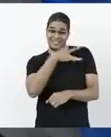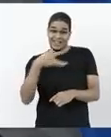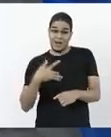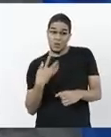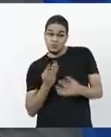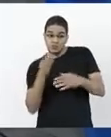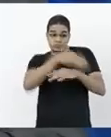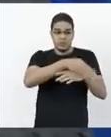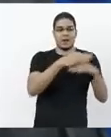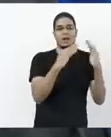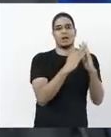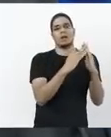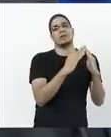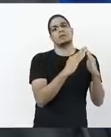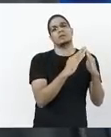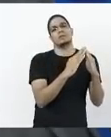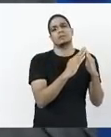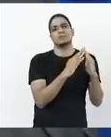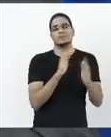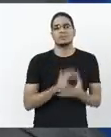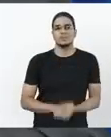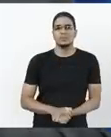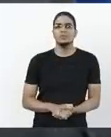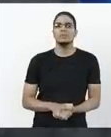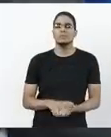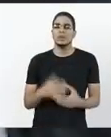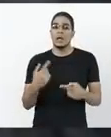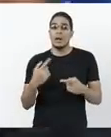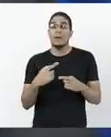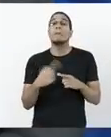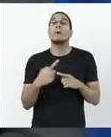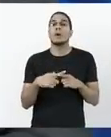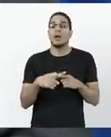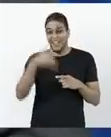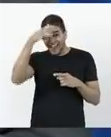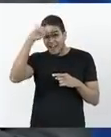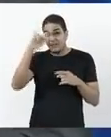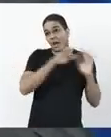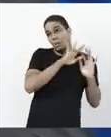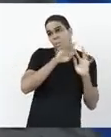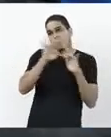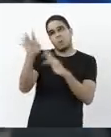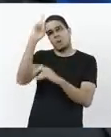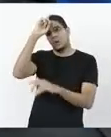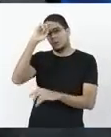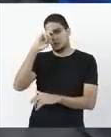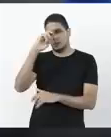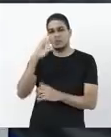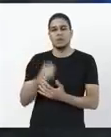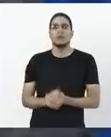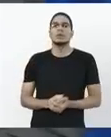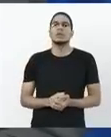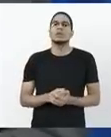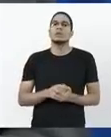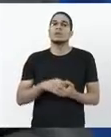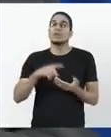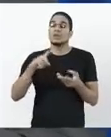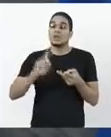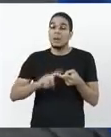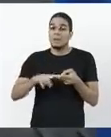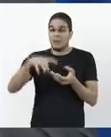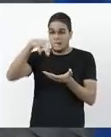e do Guamá. Além disso, os postos 24 horas para melhorar ainda